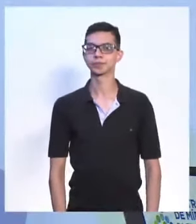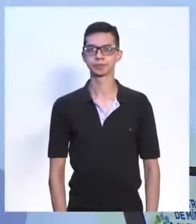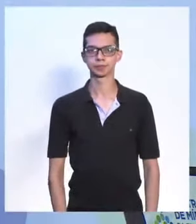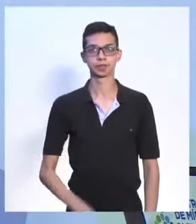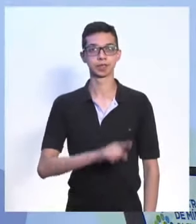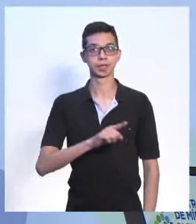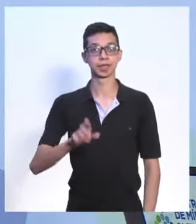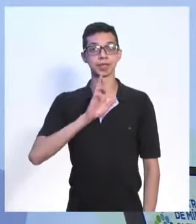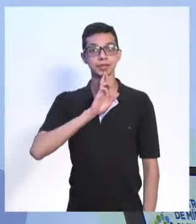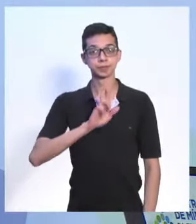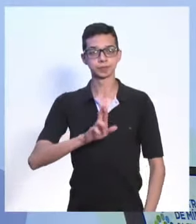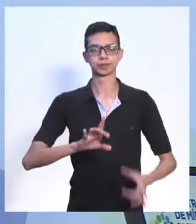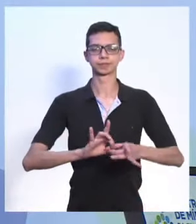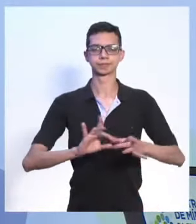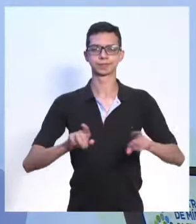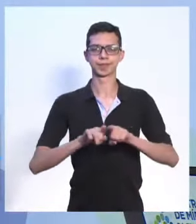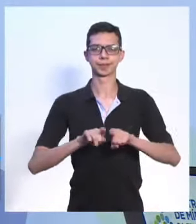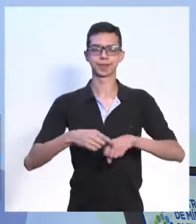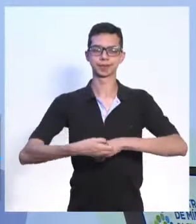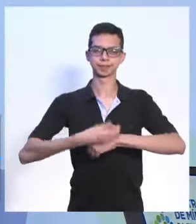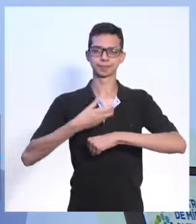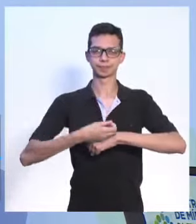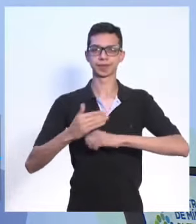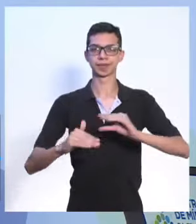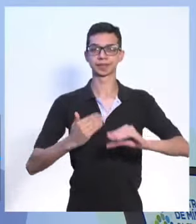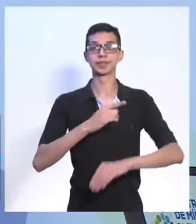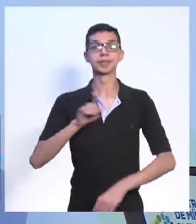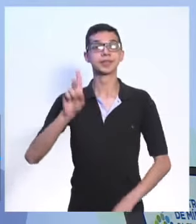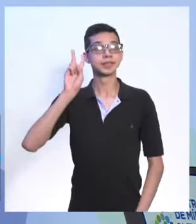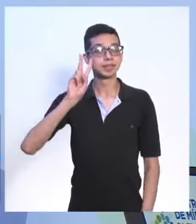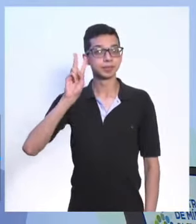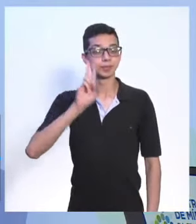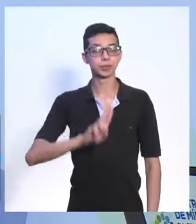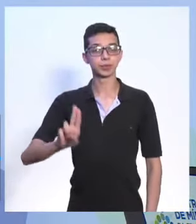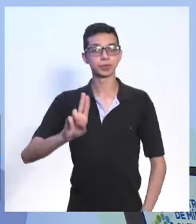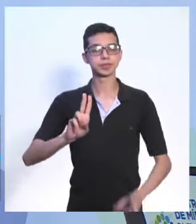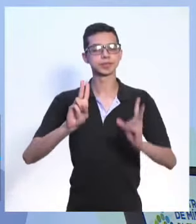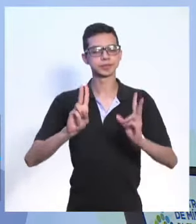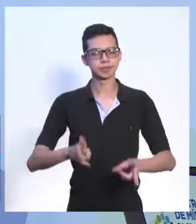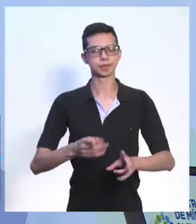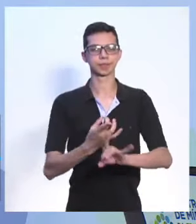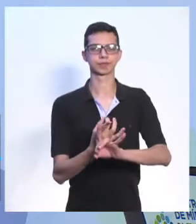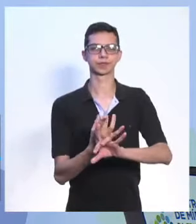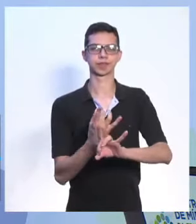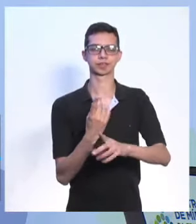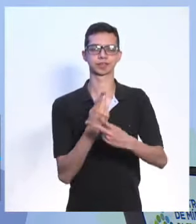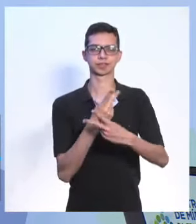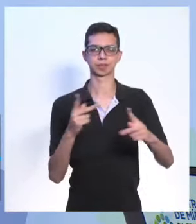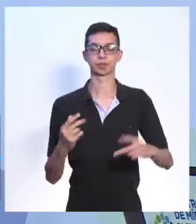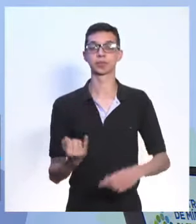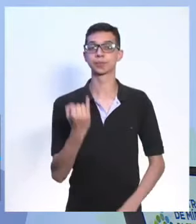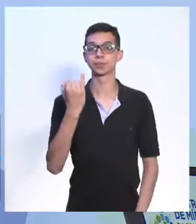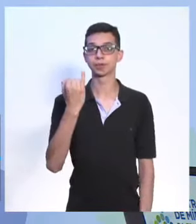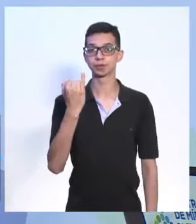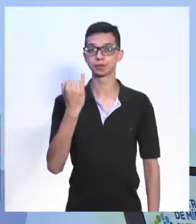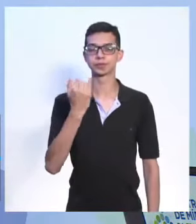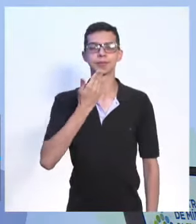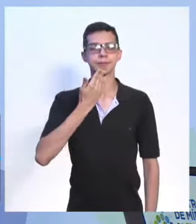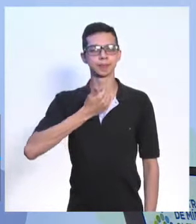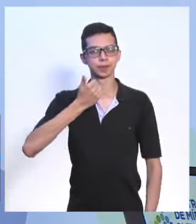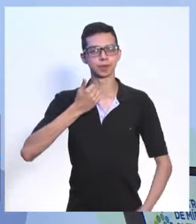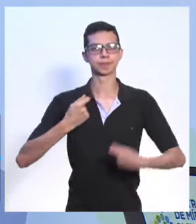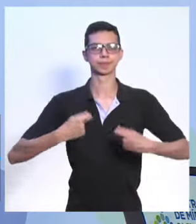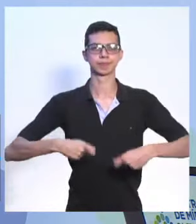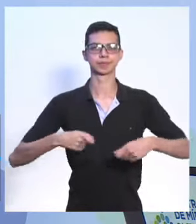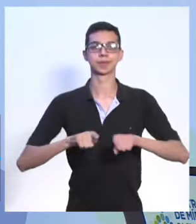Podem responder e mandar para a gente, lembrando que a gente sempre usa esse feedback de vocês, que é muito importante, para poder melhorar e